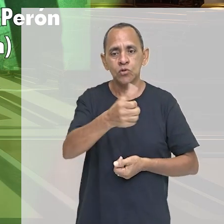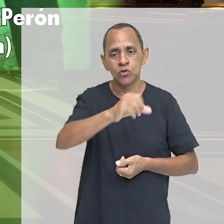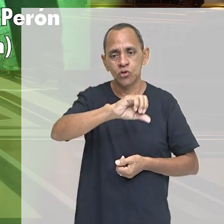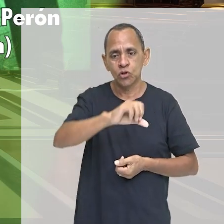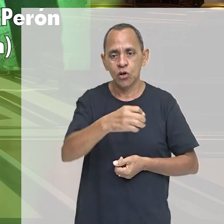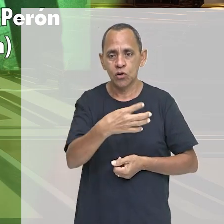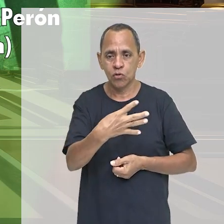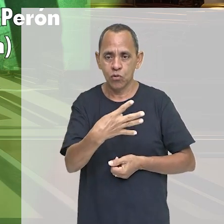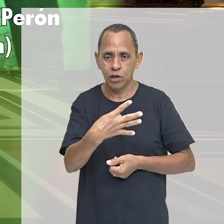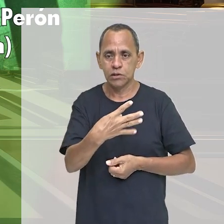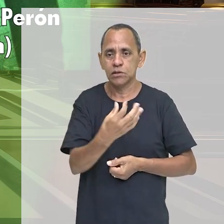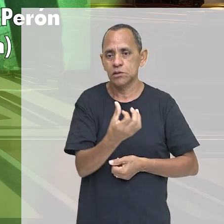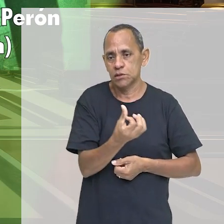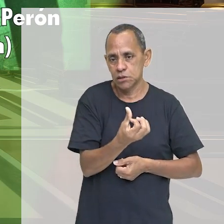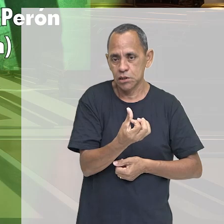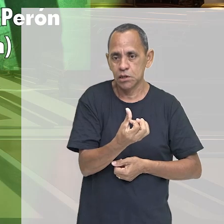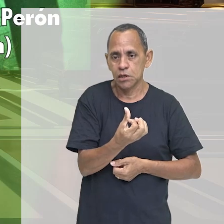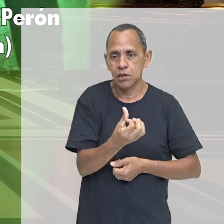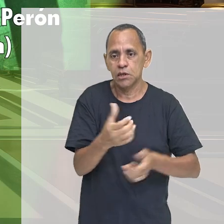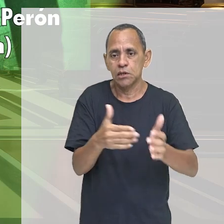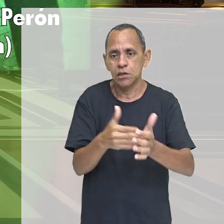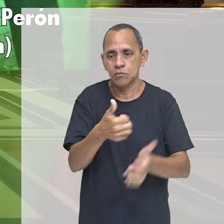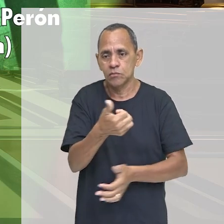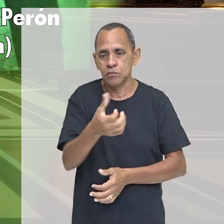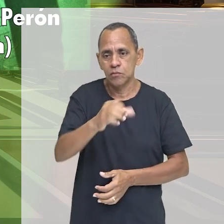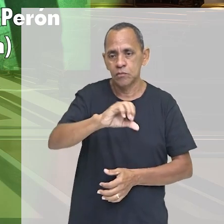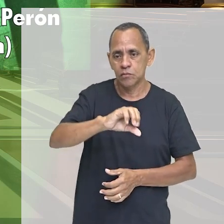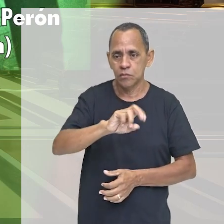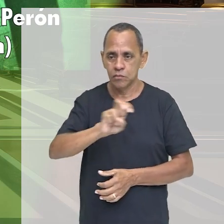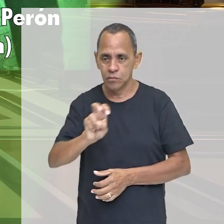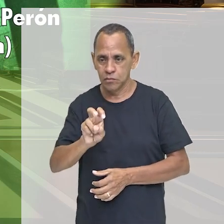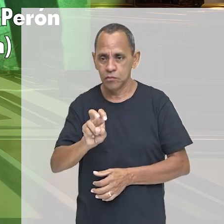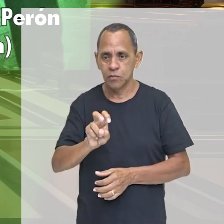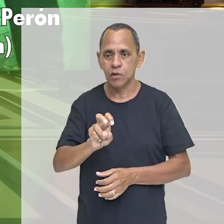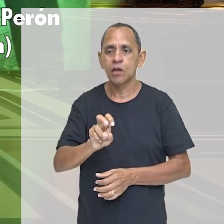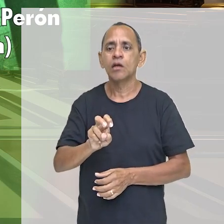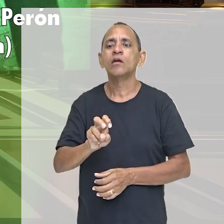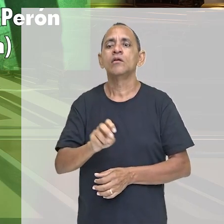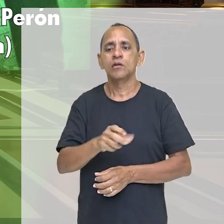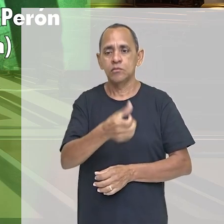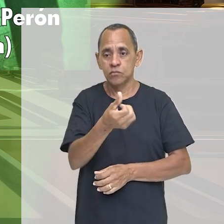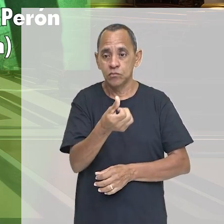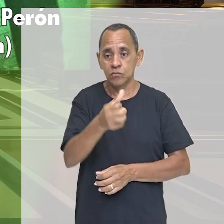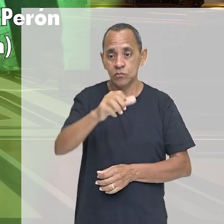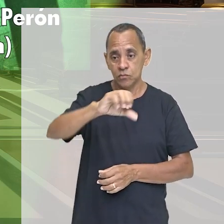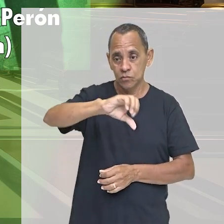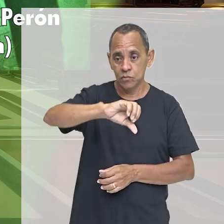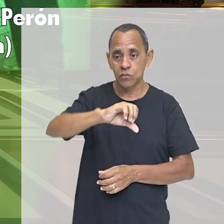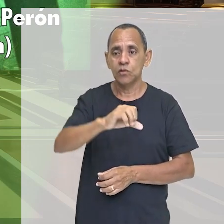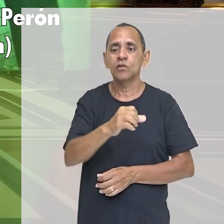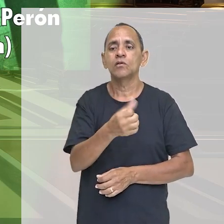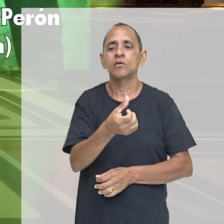de 1946 a 1955 e depois de